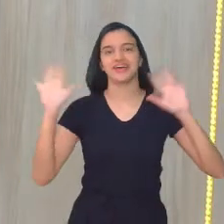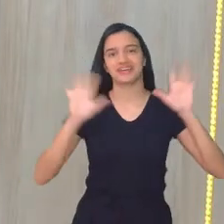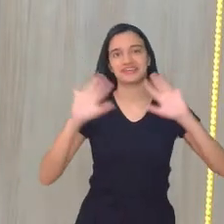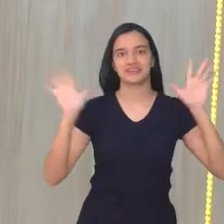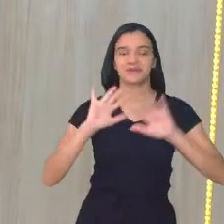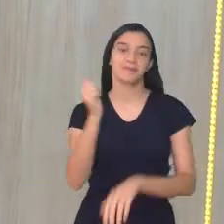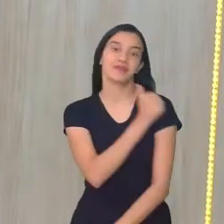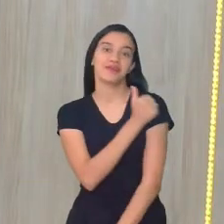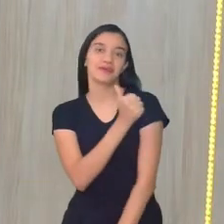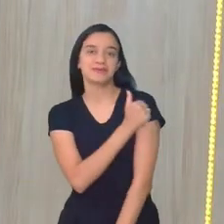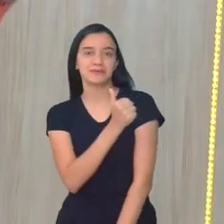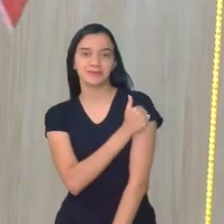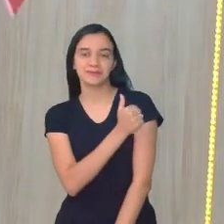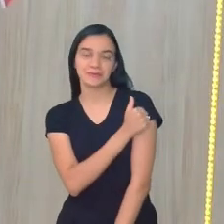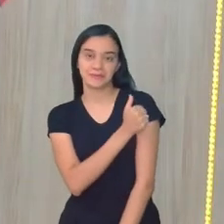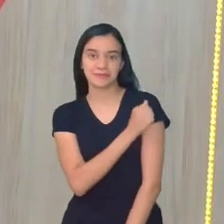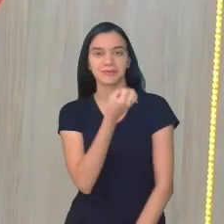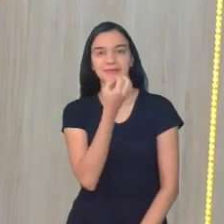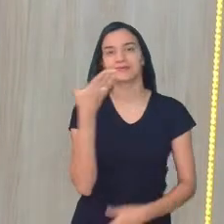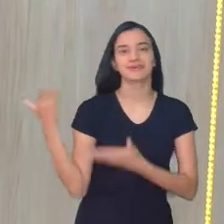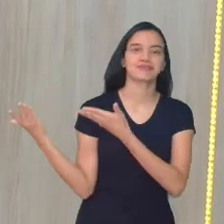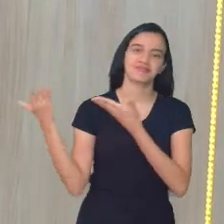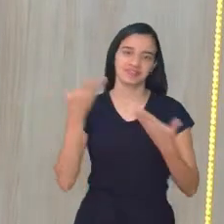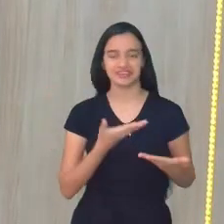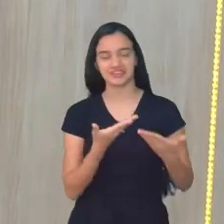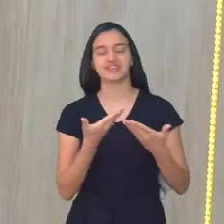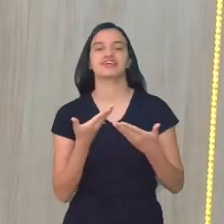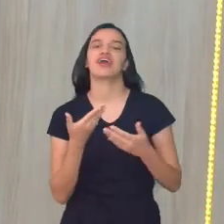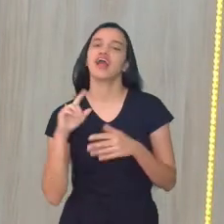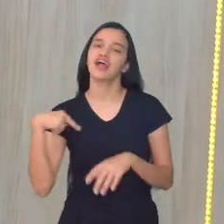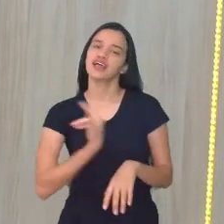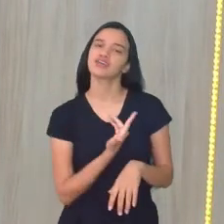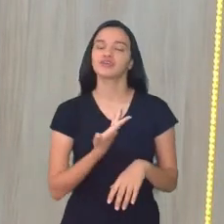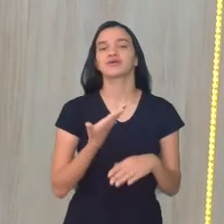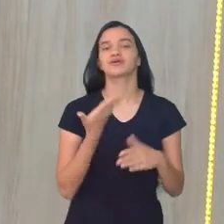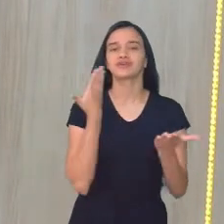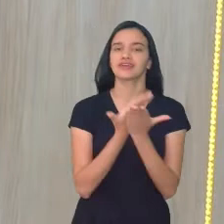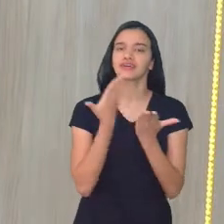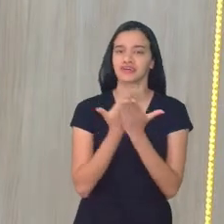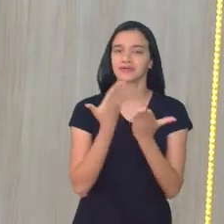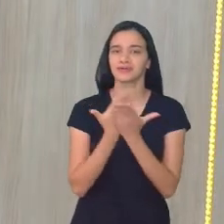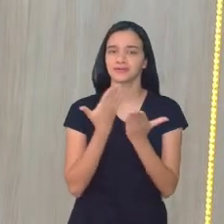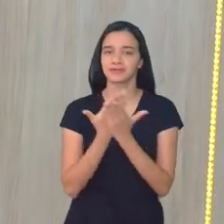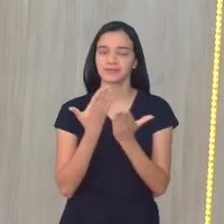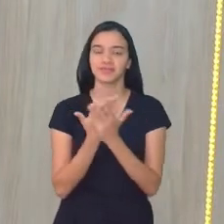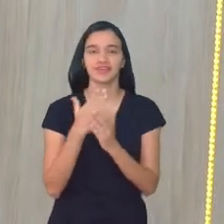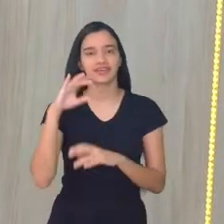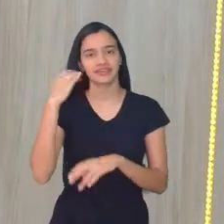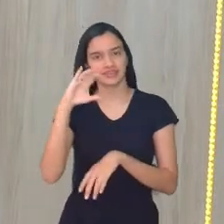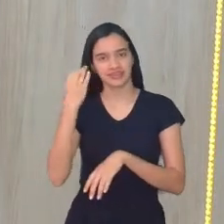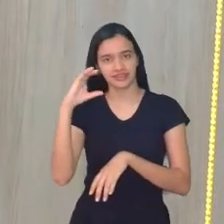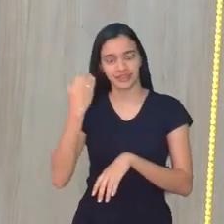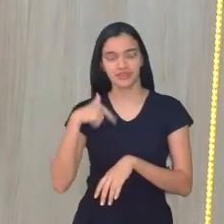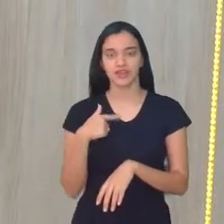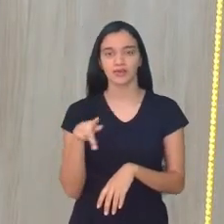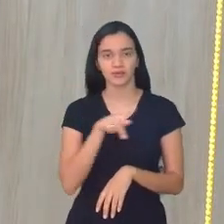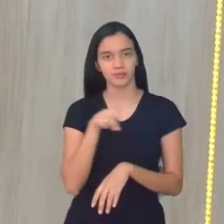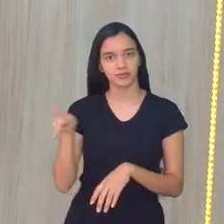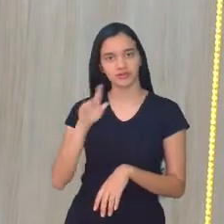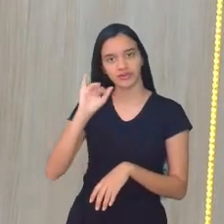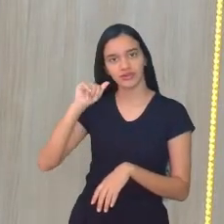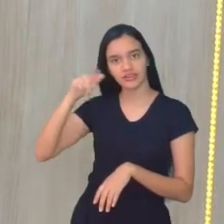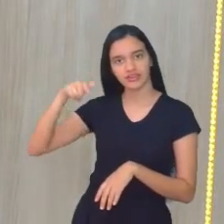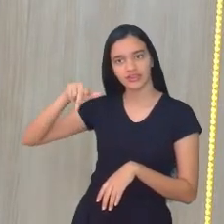Olá, alunos e alunas, sejam muito bem-vindos à nossa aula de ciências. Eu sou a professora